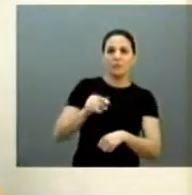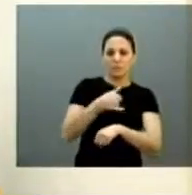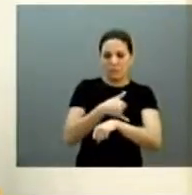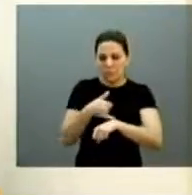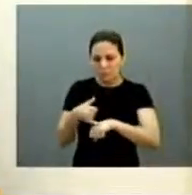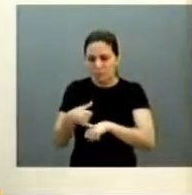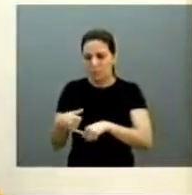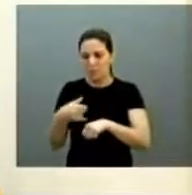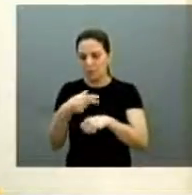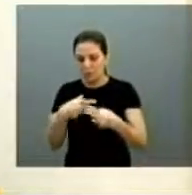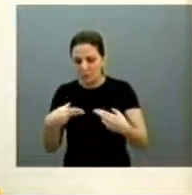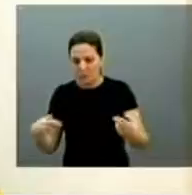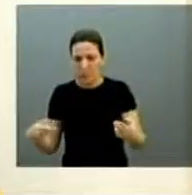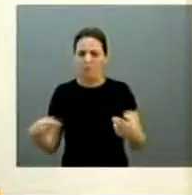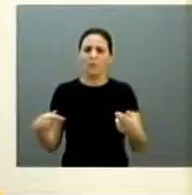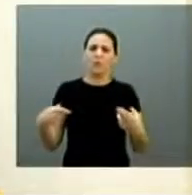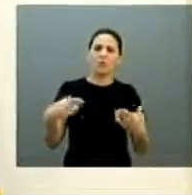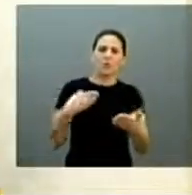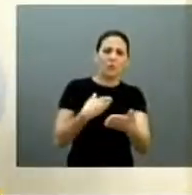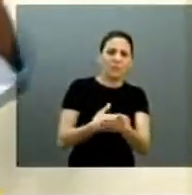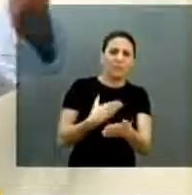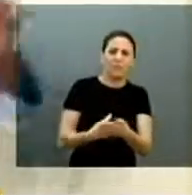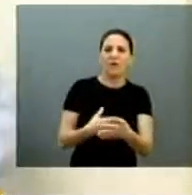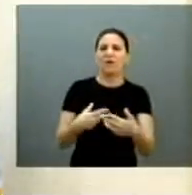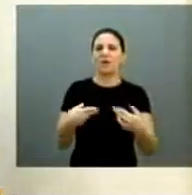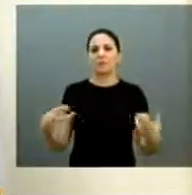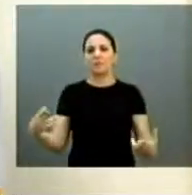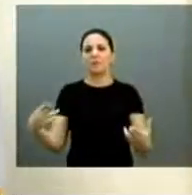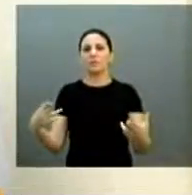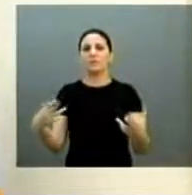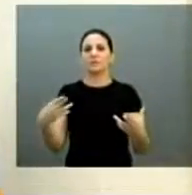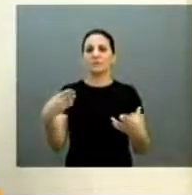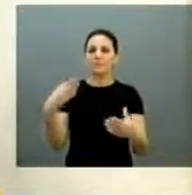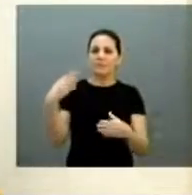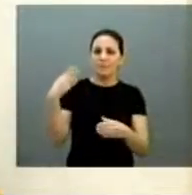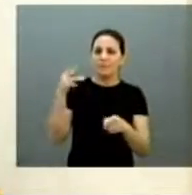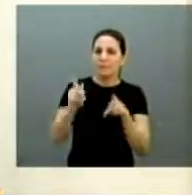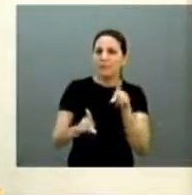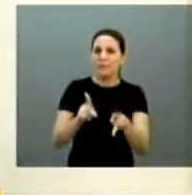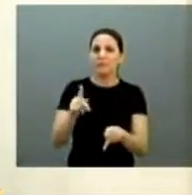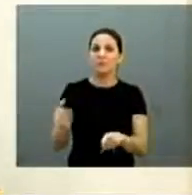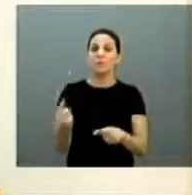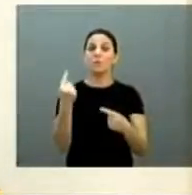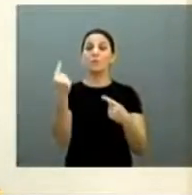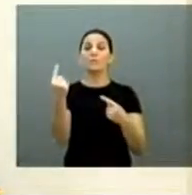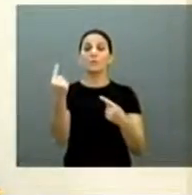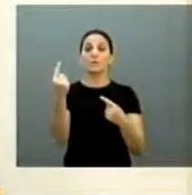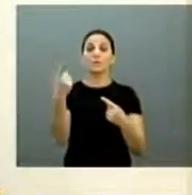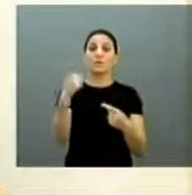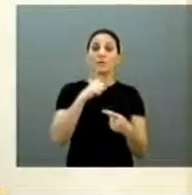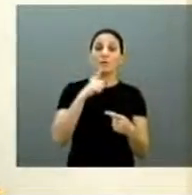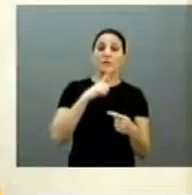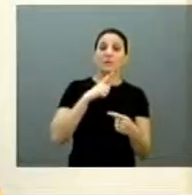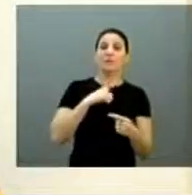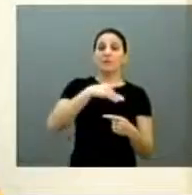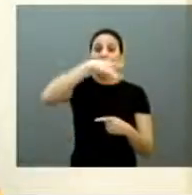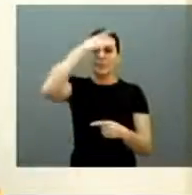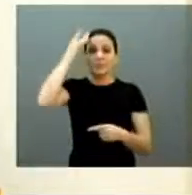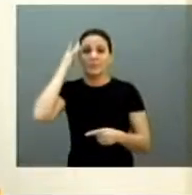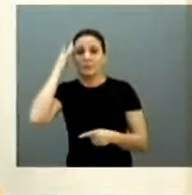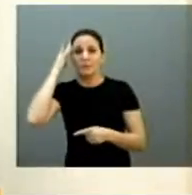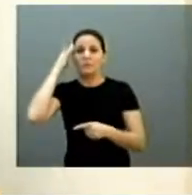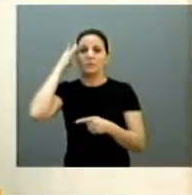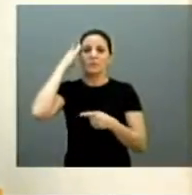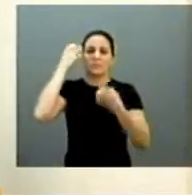dependentes químicos, faça um trabalho sério lá. Foi aquilo que eu falei, a reclamação da população é uma só. Tem meia dúzia de pessoas que vão lá e detonam